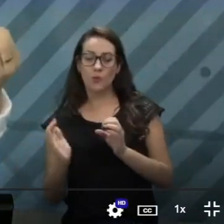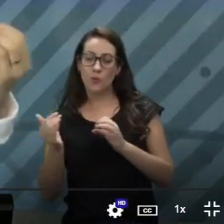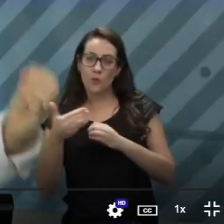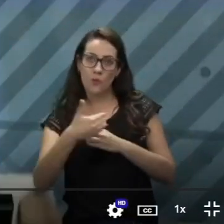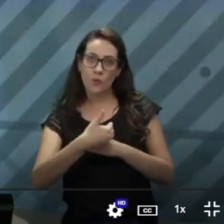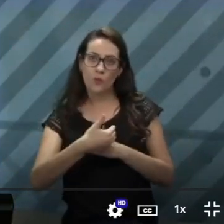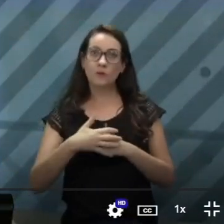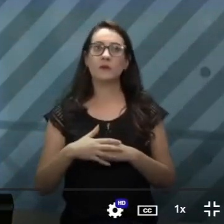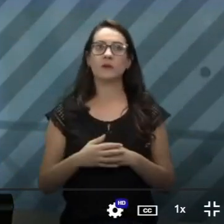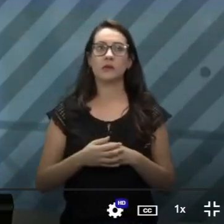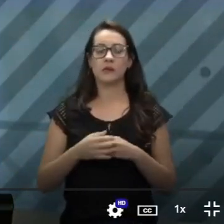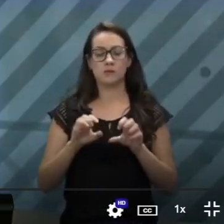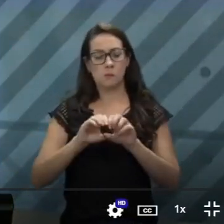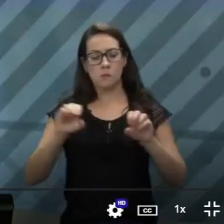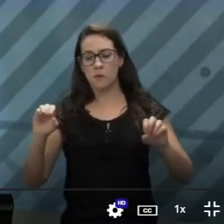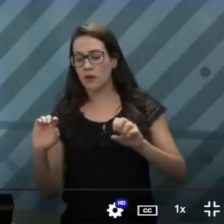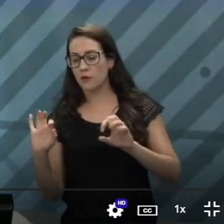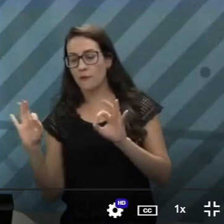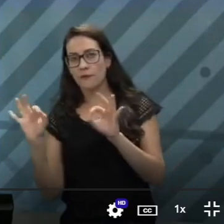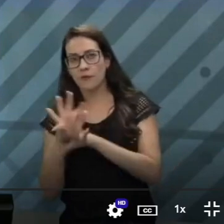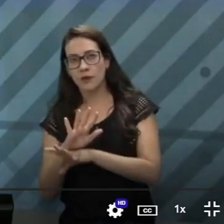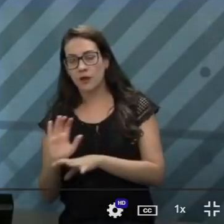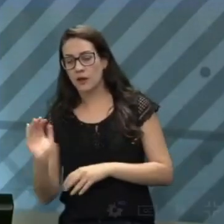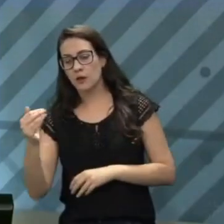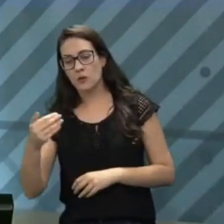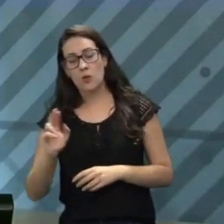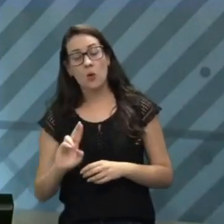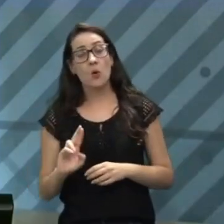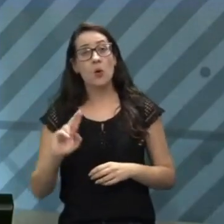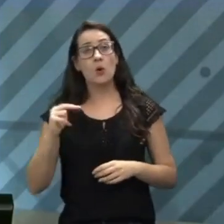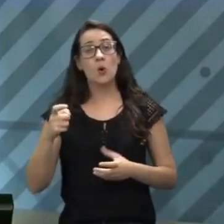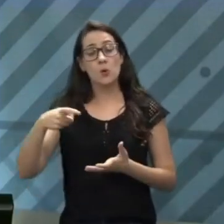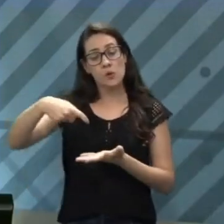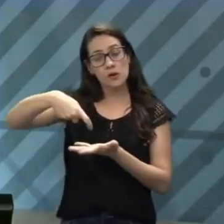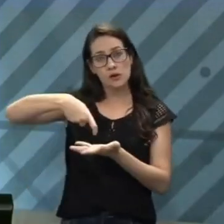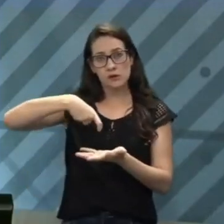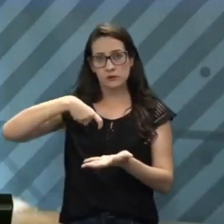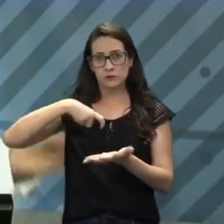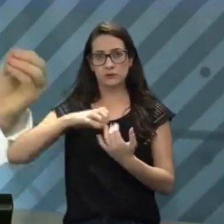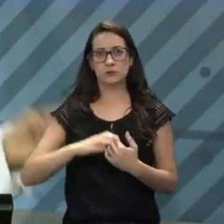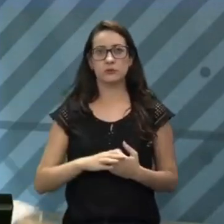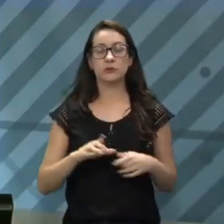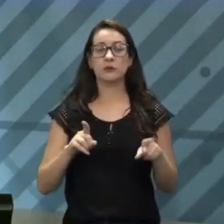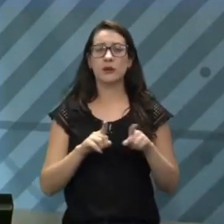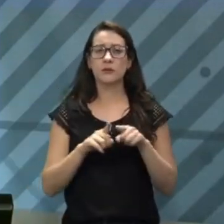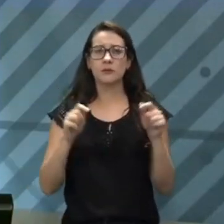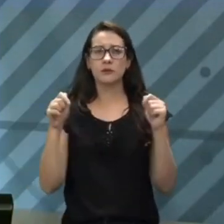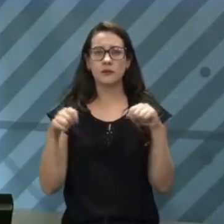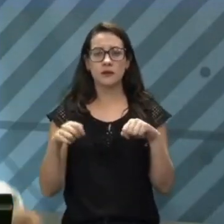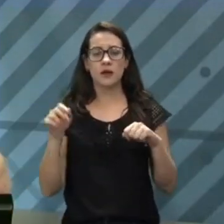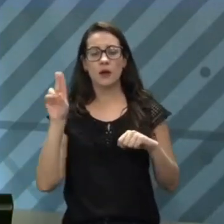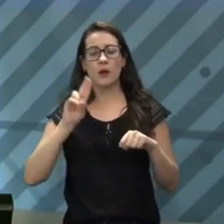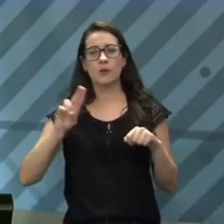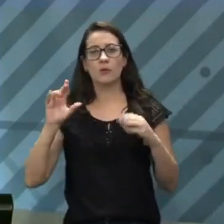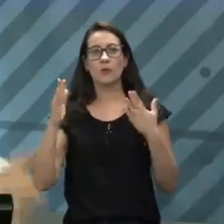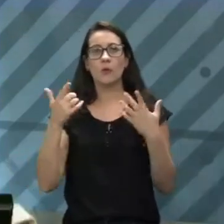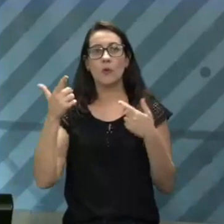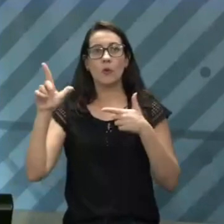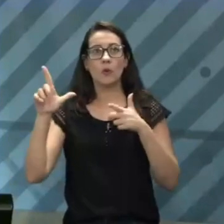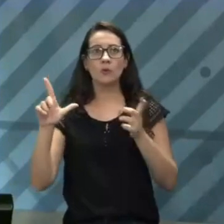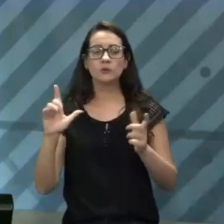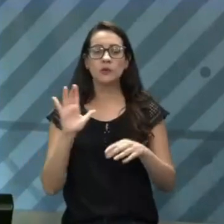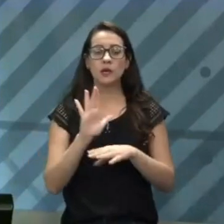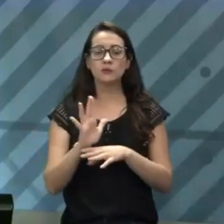final, na extremidade da sua barra, ou mesmo por ganchos. Também podemos usar dispositivos que garantem uma